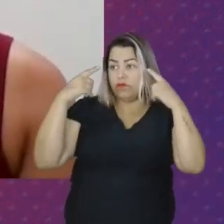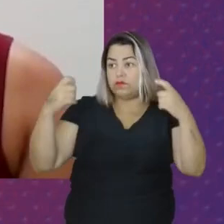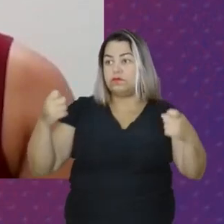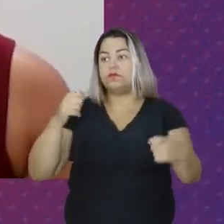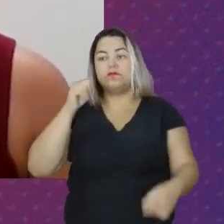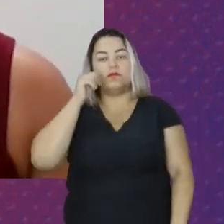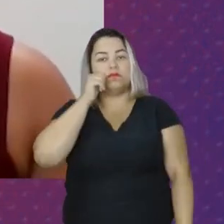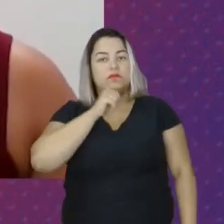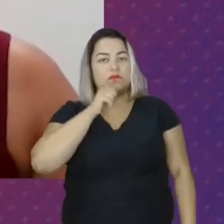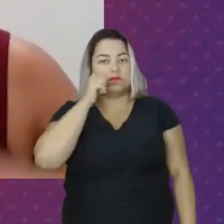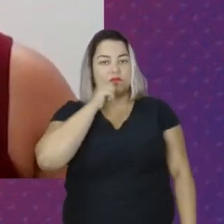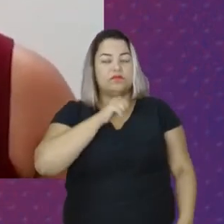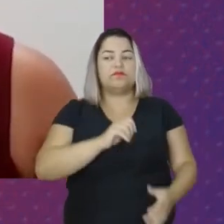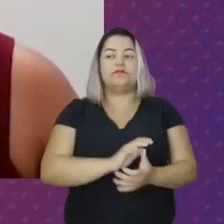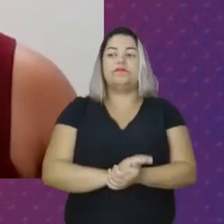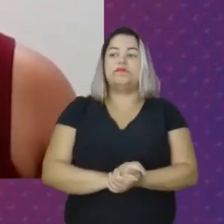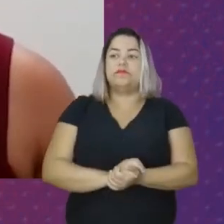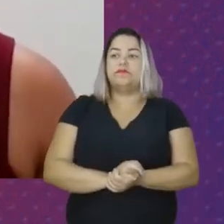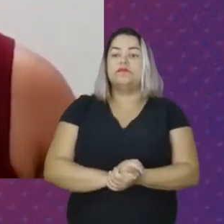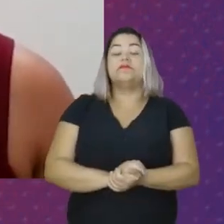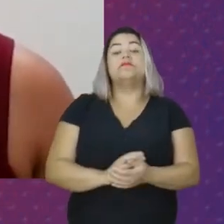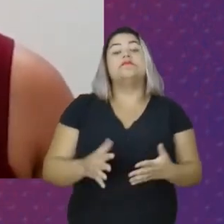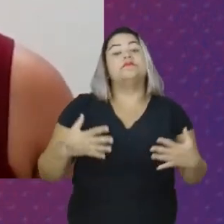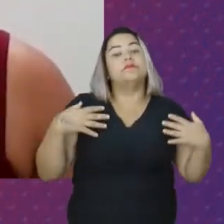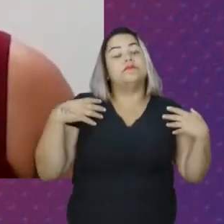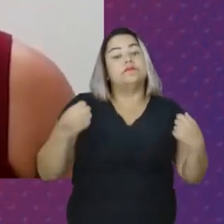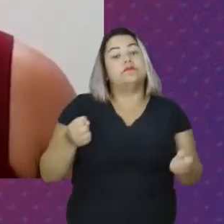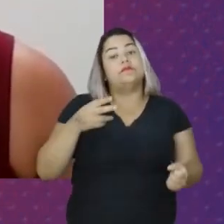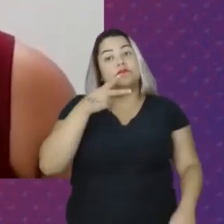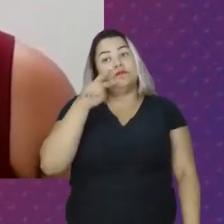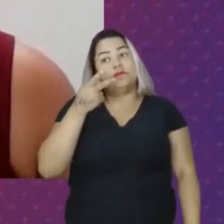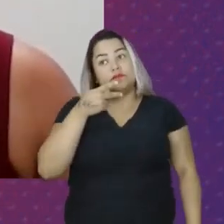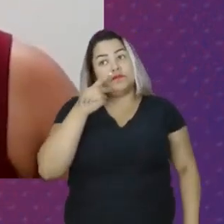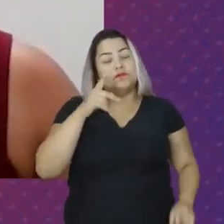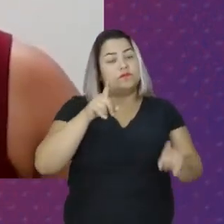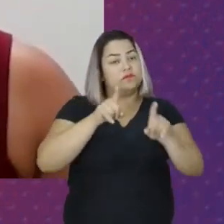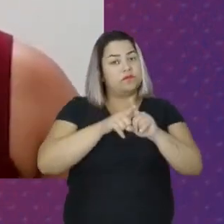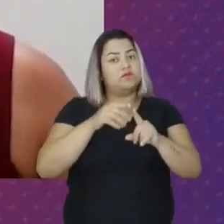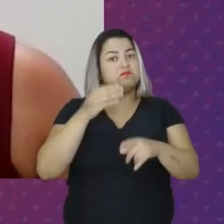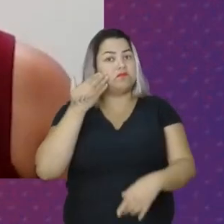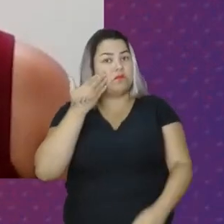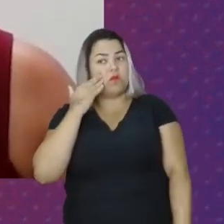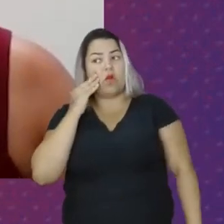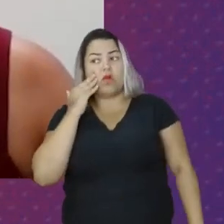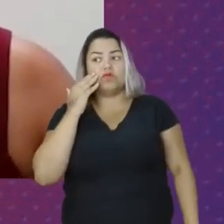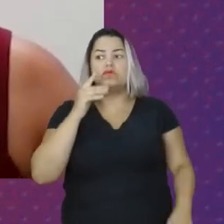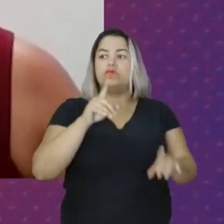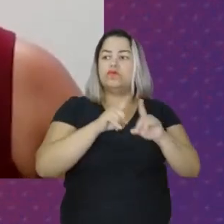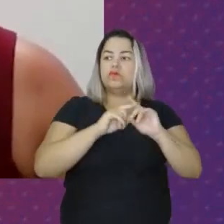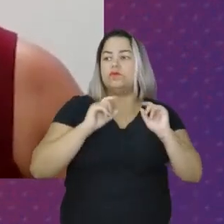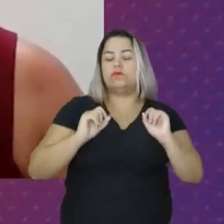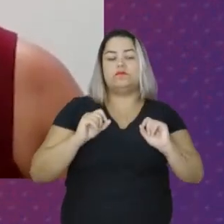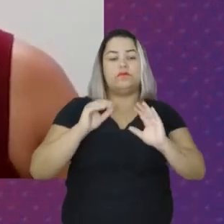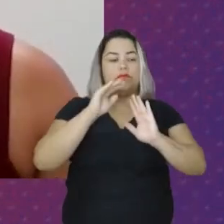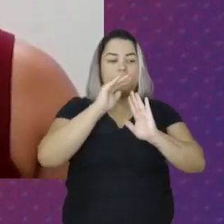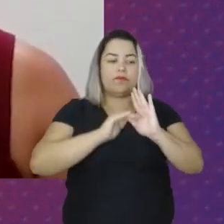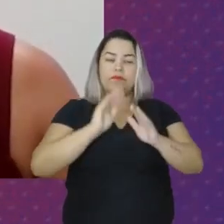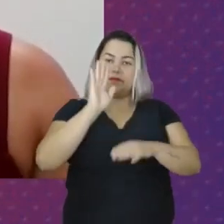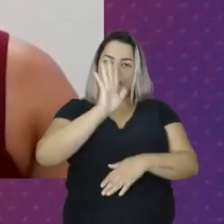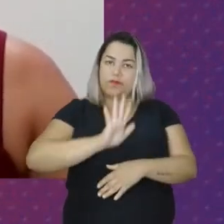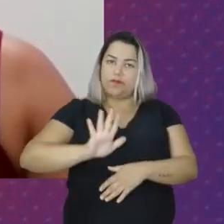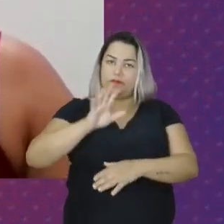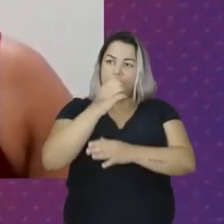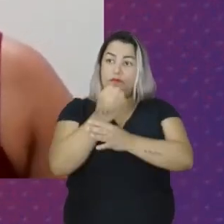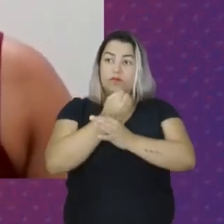das mulheres, né? Então, vou começar a falar um pouco, da concepção do programa, né? O Programa Nacional de Segurança Pública